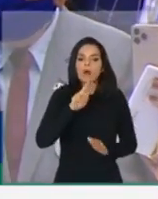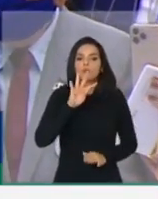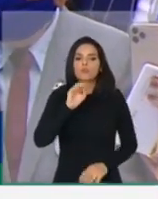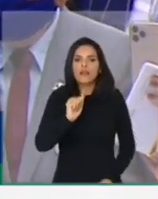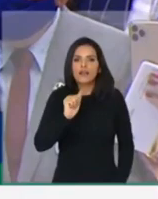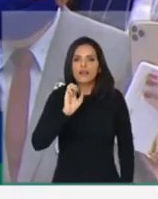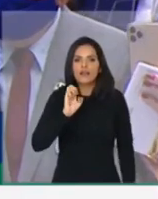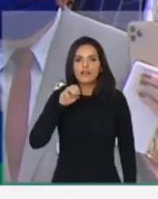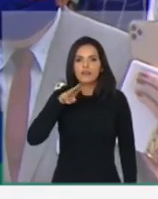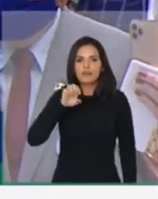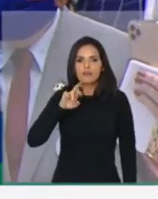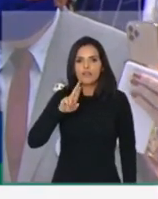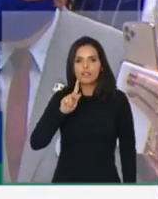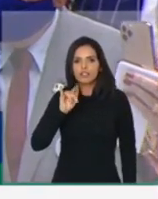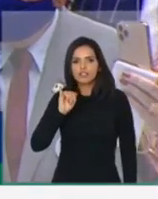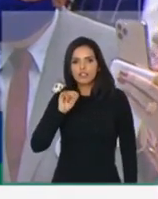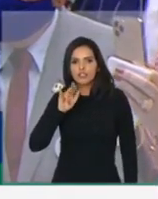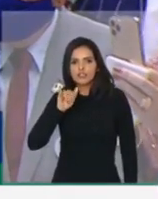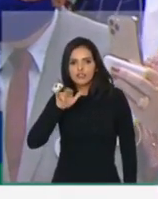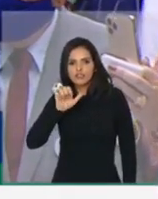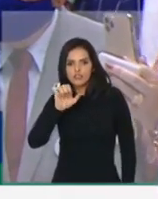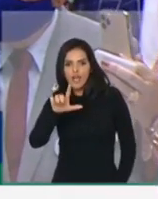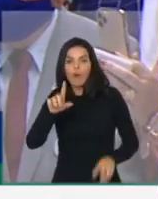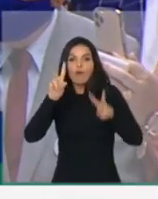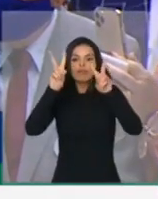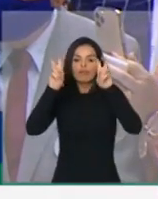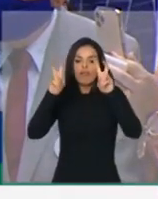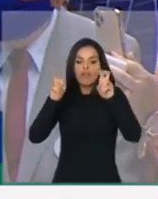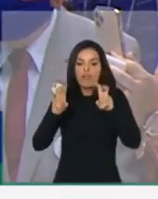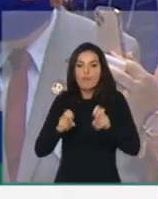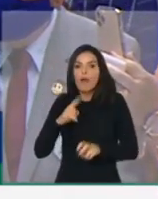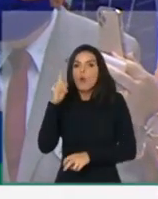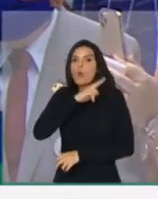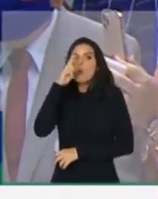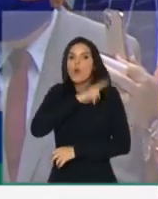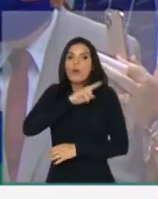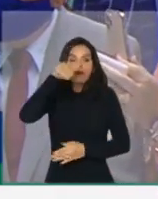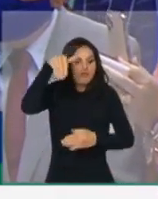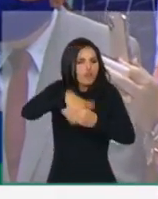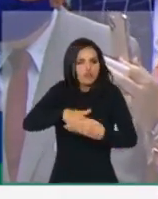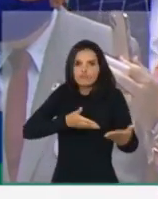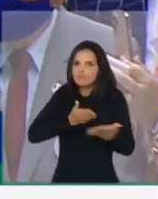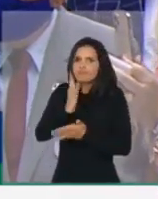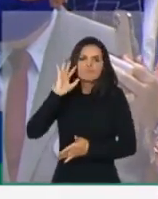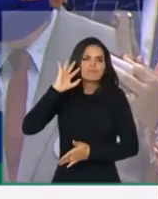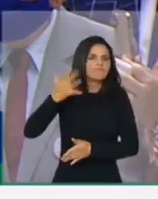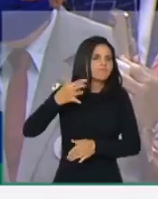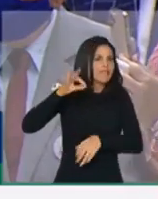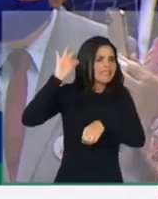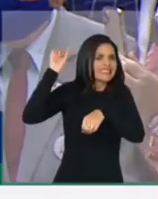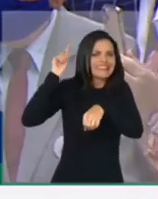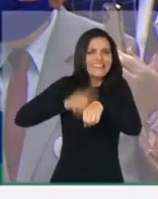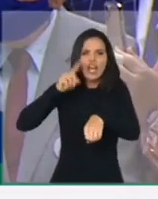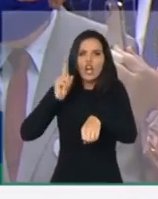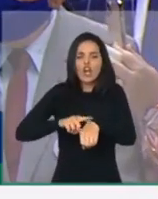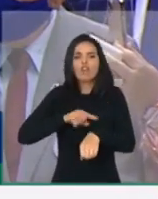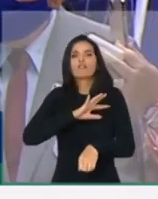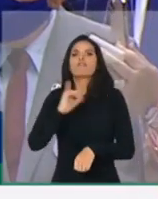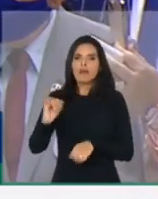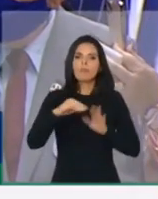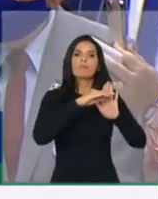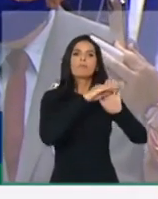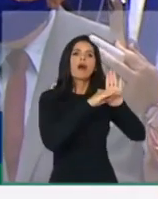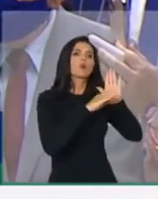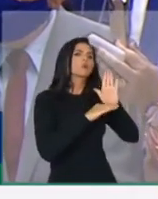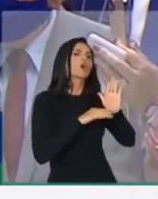emergencial, para encaminharmos os temas urgentes que exigem decisões imediatas, o que fará parte dessa